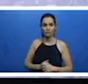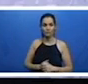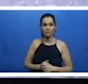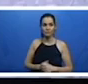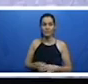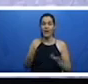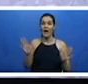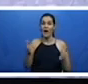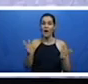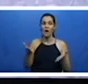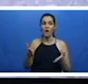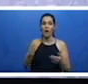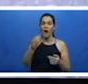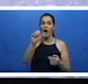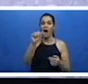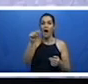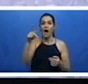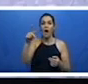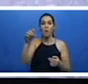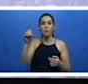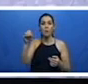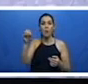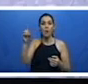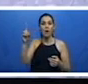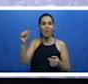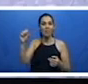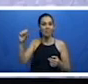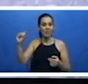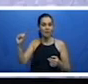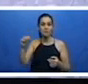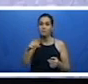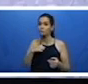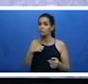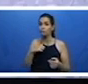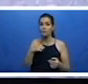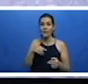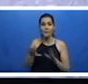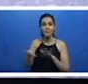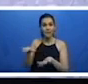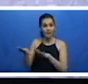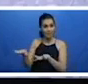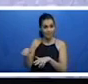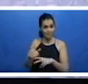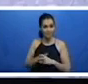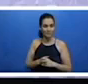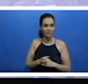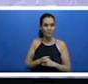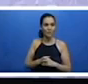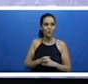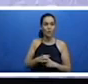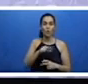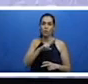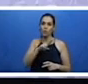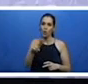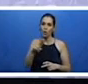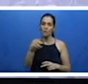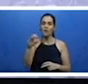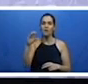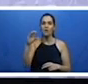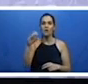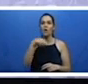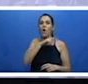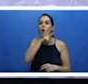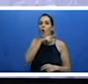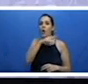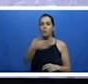Agora, os ápodas ou apodas, animais que não possuem patas, pode ser chamado de cecília ou cobra cega, e